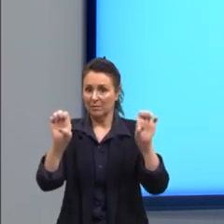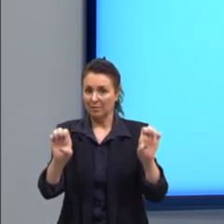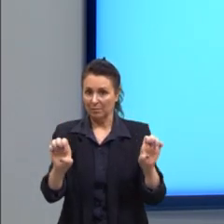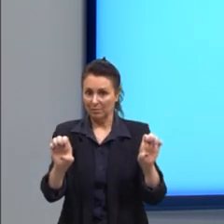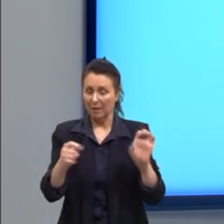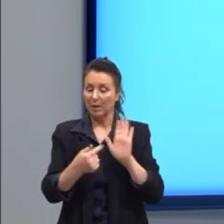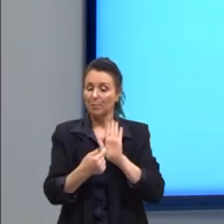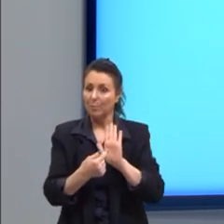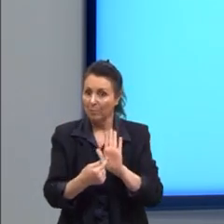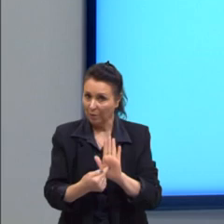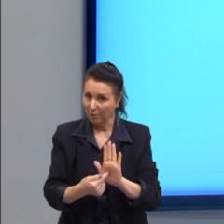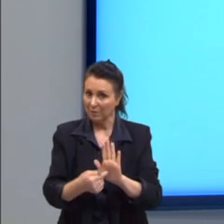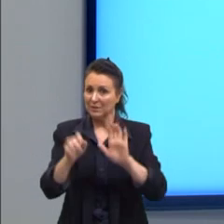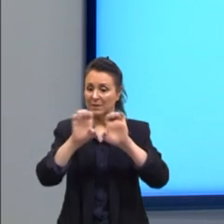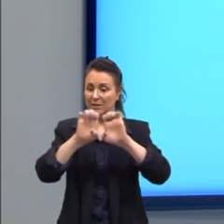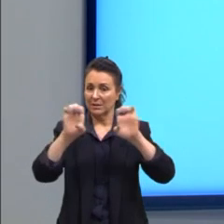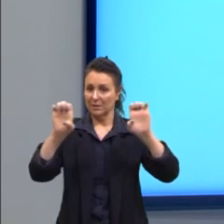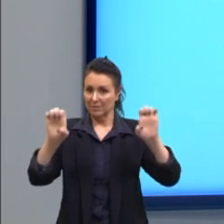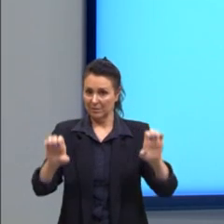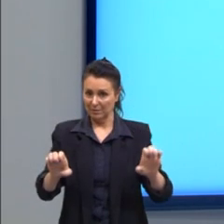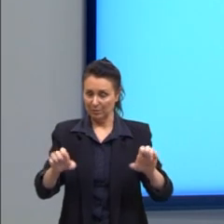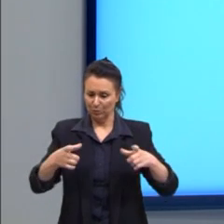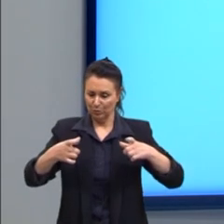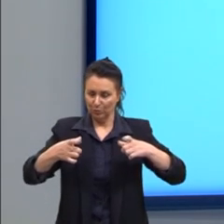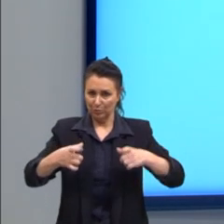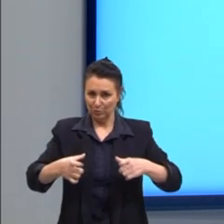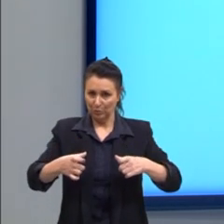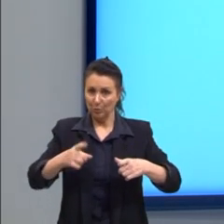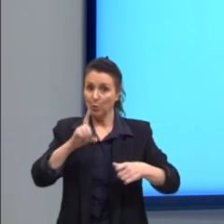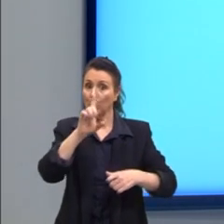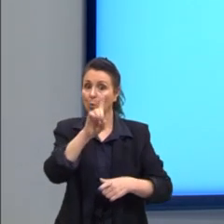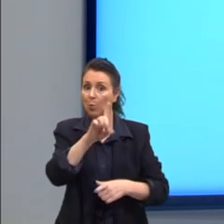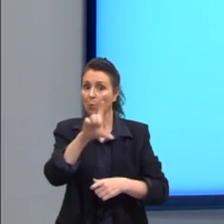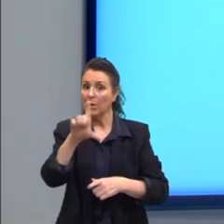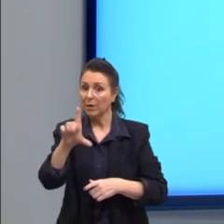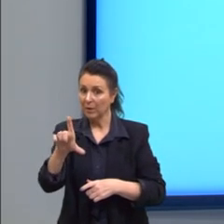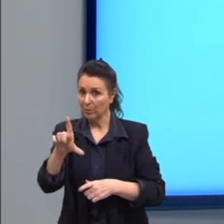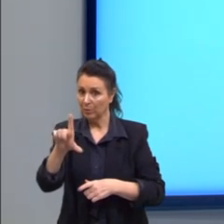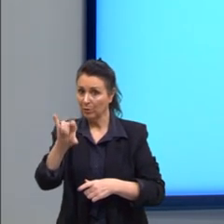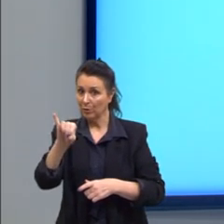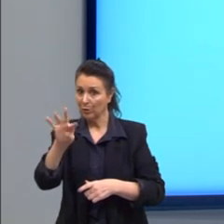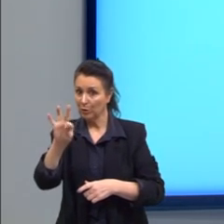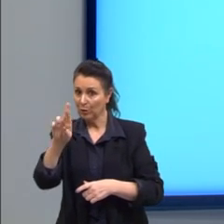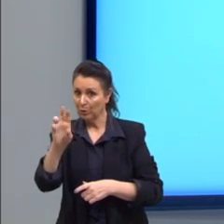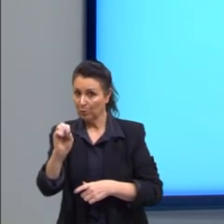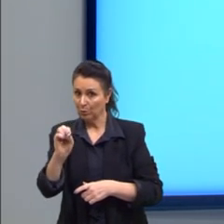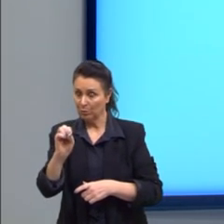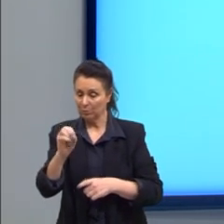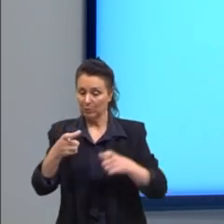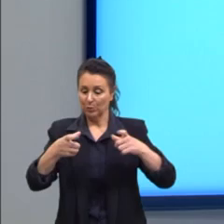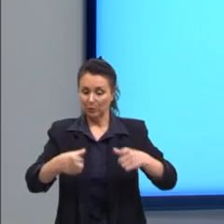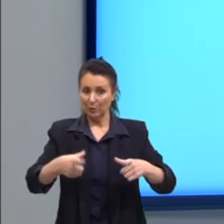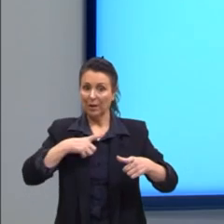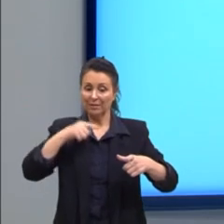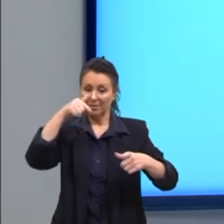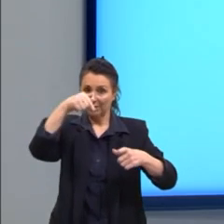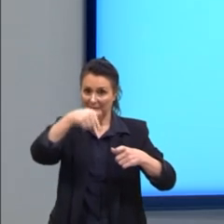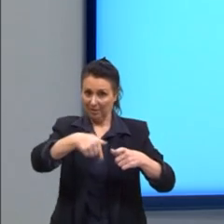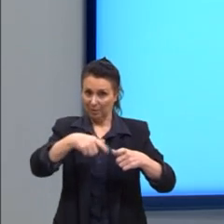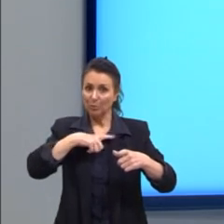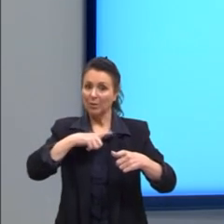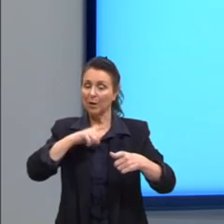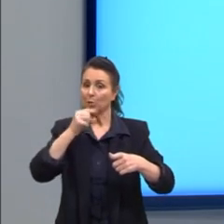aí Traz a equação e em um recipiente de 1 litro muito importante seu recipiente tem um litro